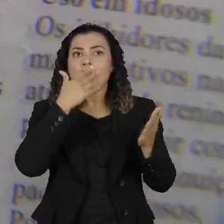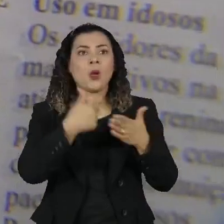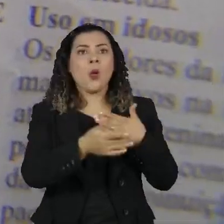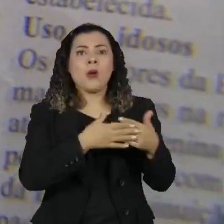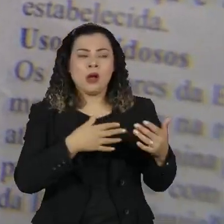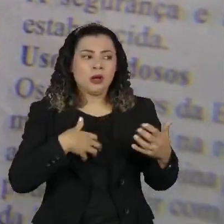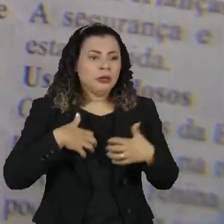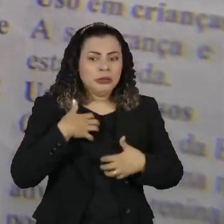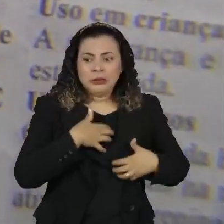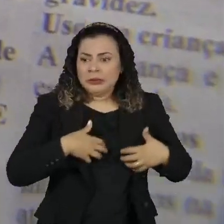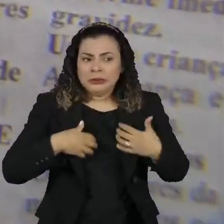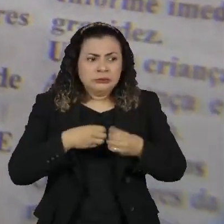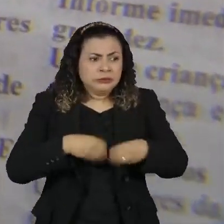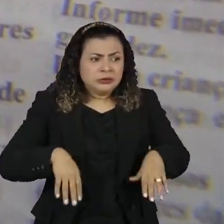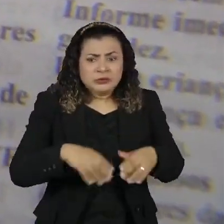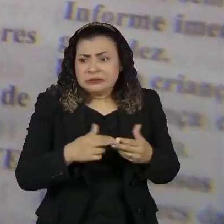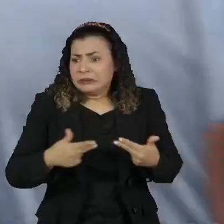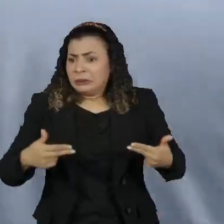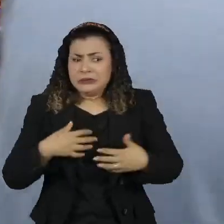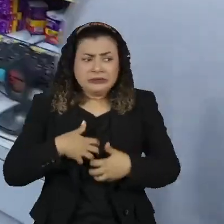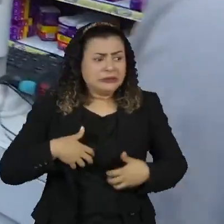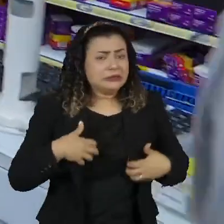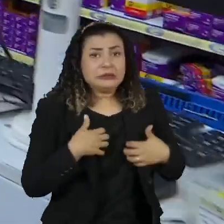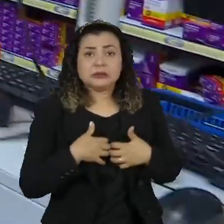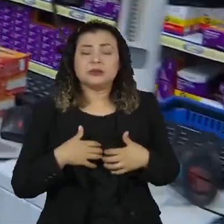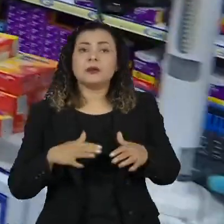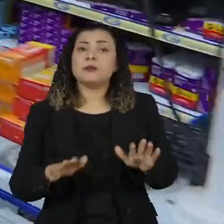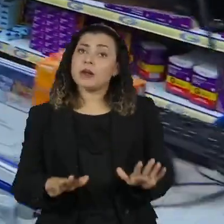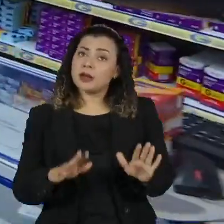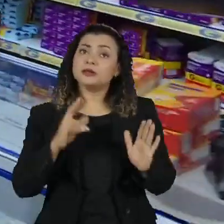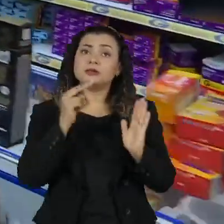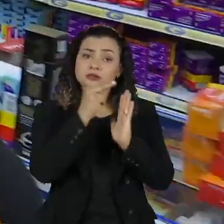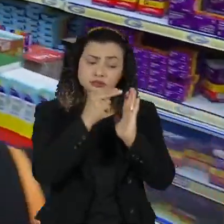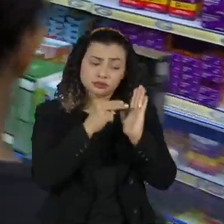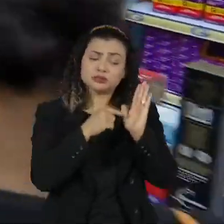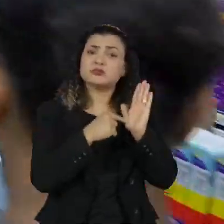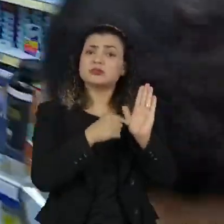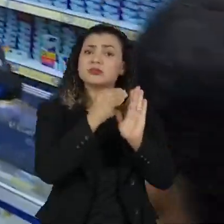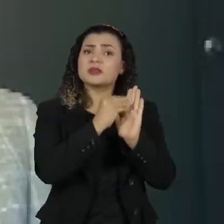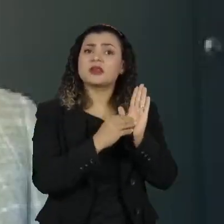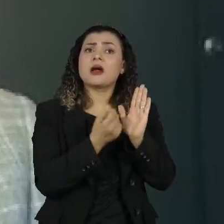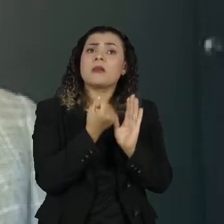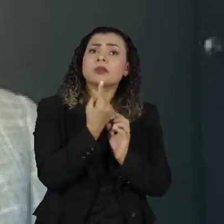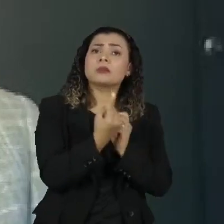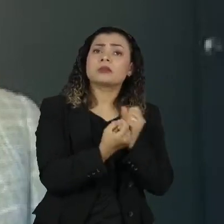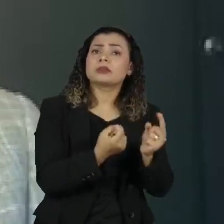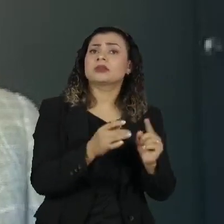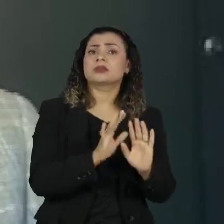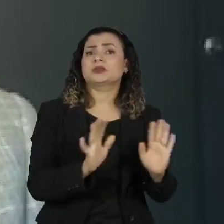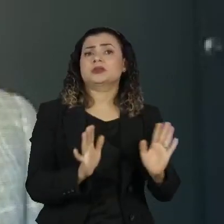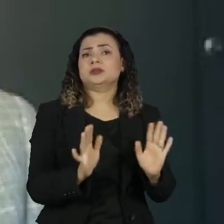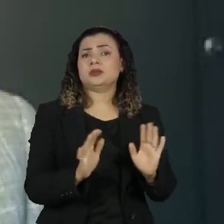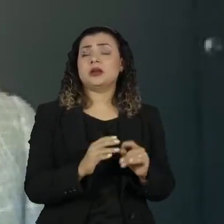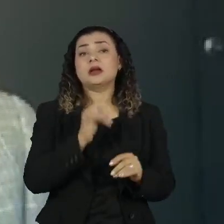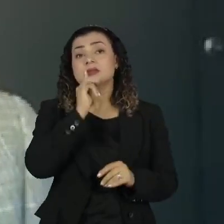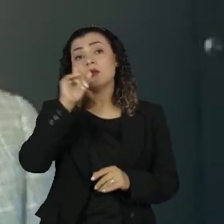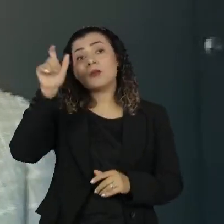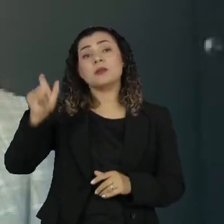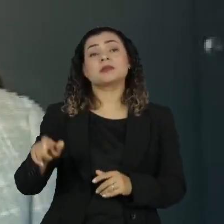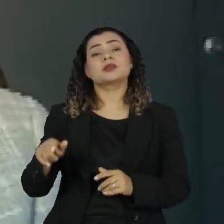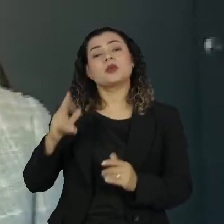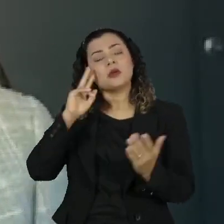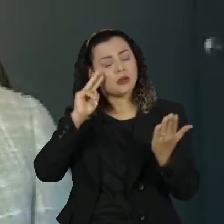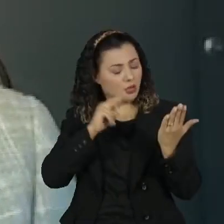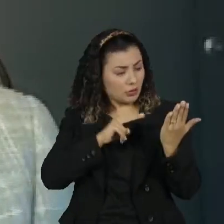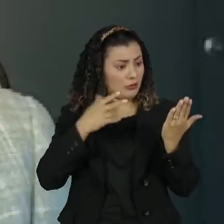surgirá alguma reação adversa do remédio, mesmo que, de acordo com a bula, ela seja rara. Quando a pessoa tem lá ela